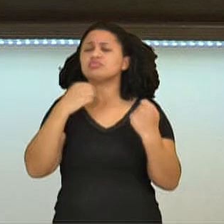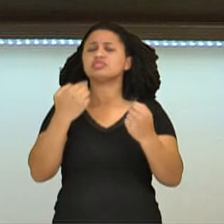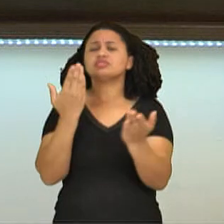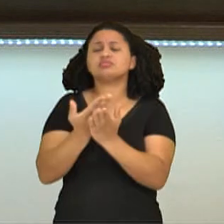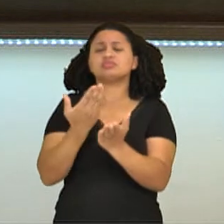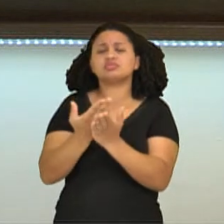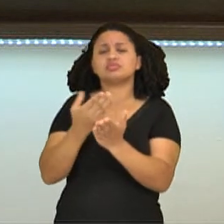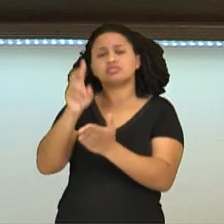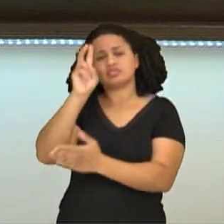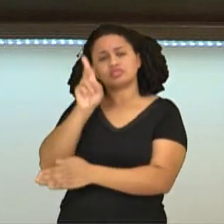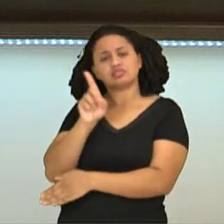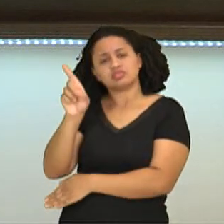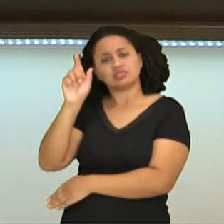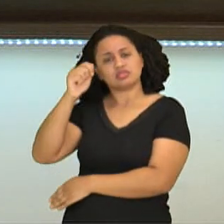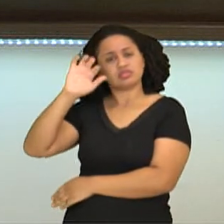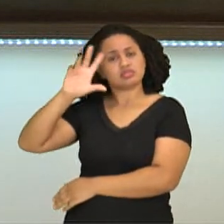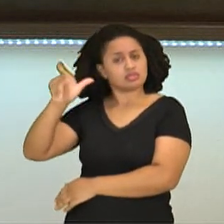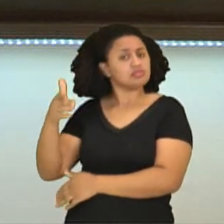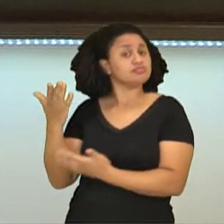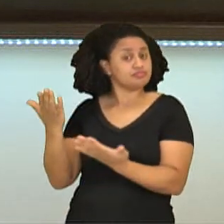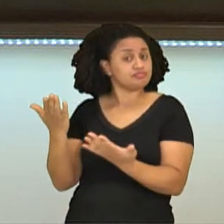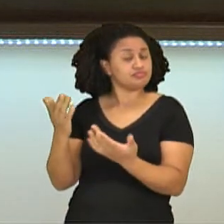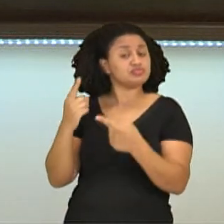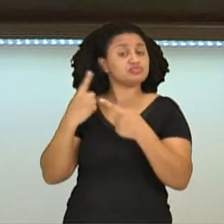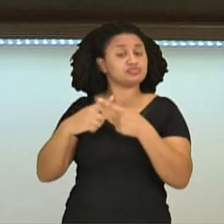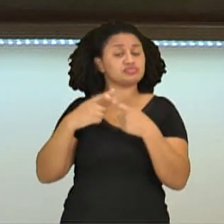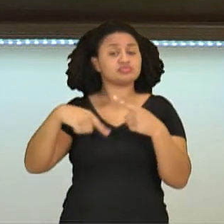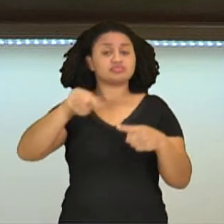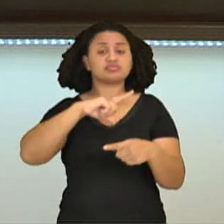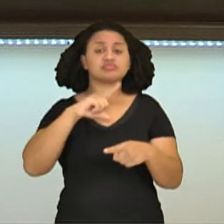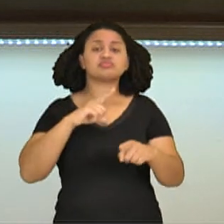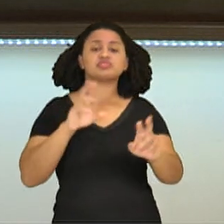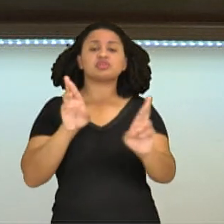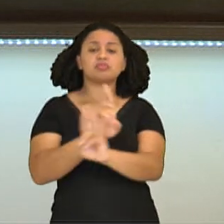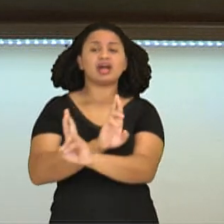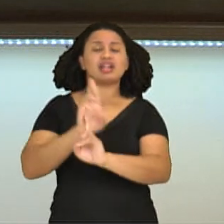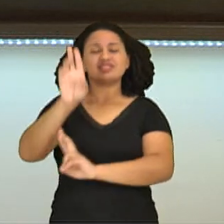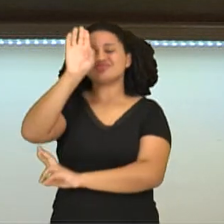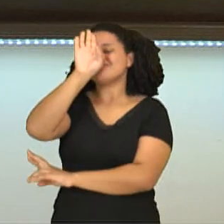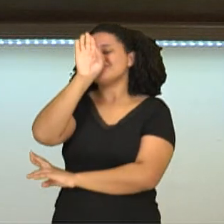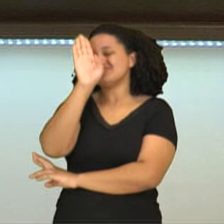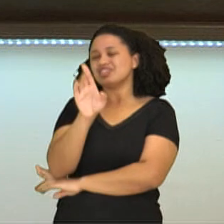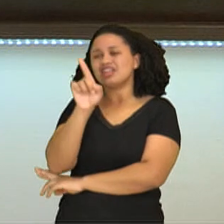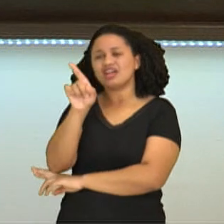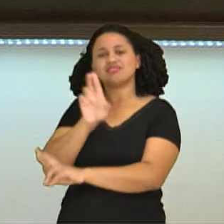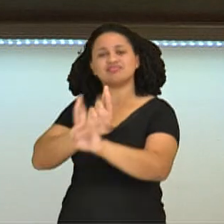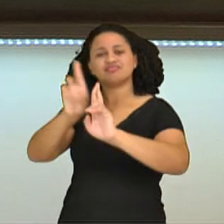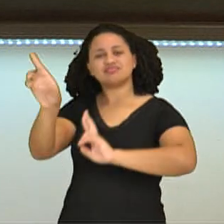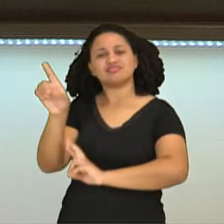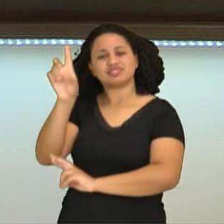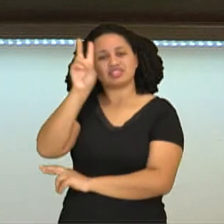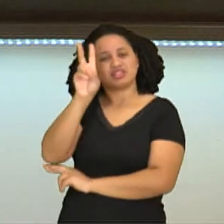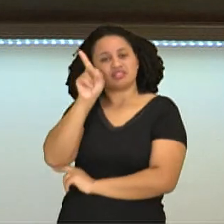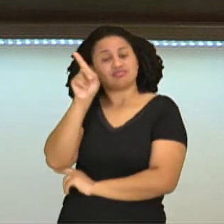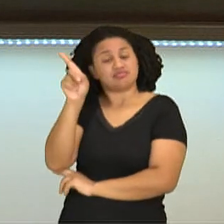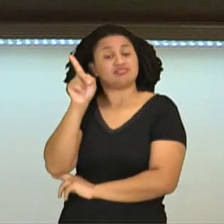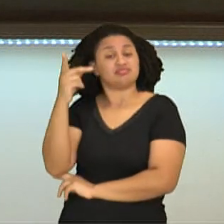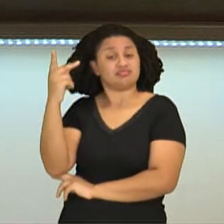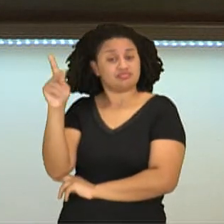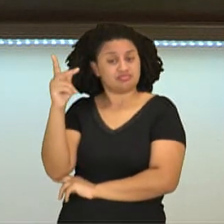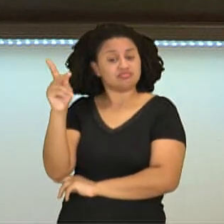Bom, primeiro, porque nós temos uma relação direta com a história da África. Seja vinda